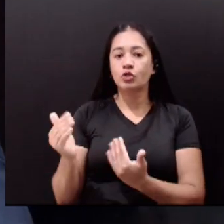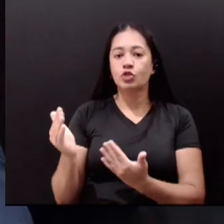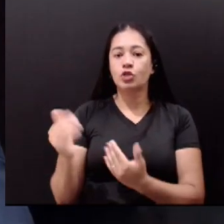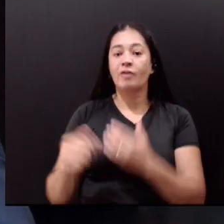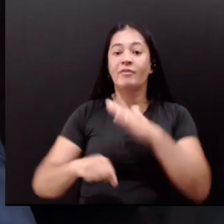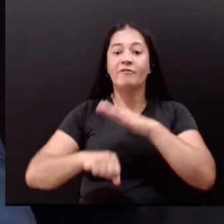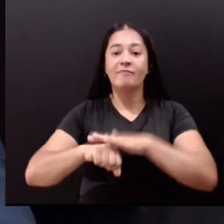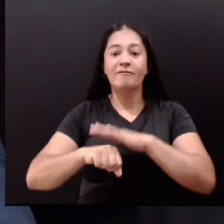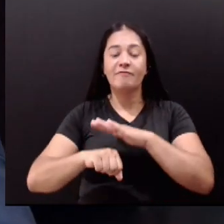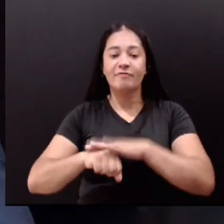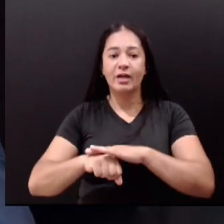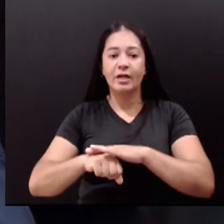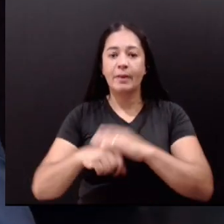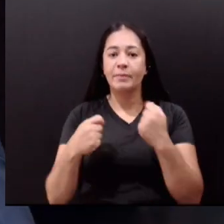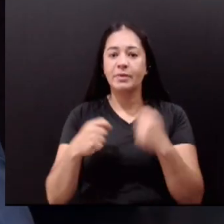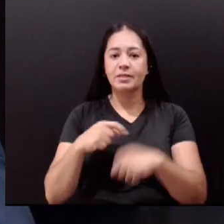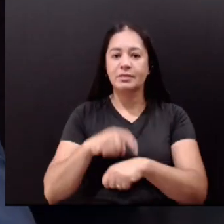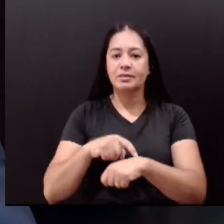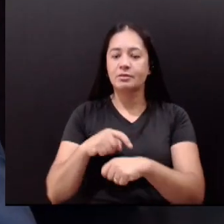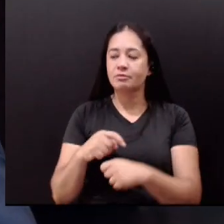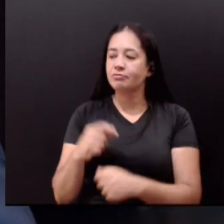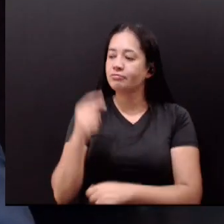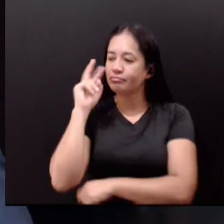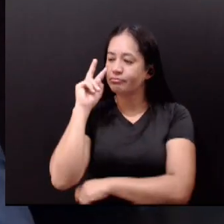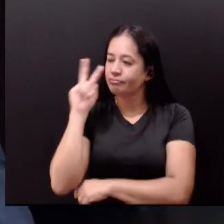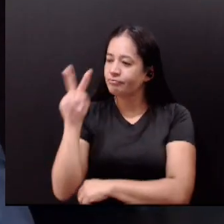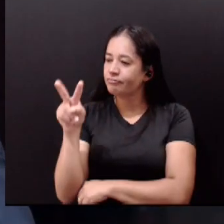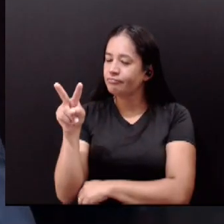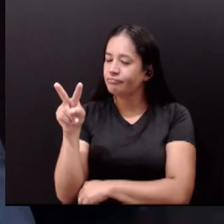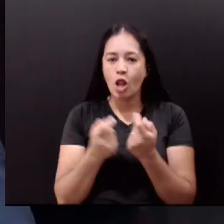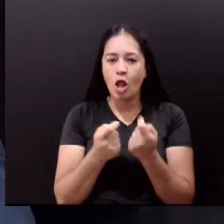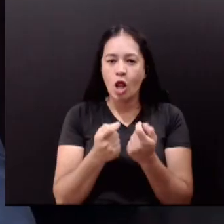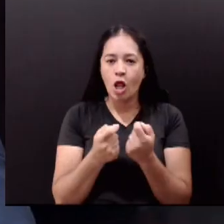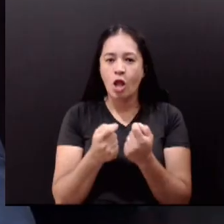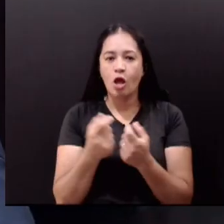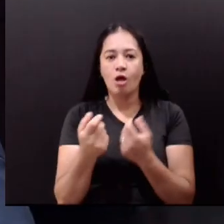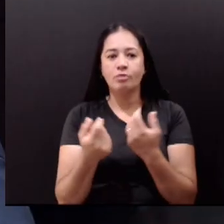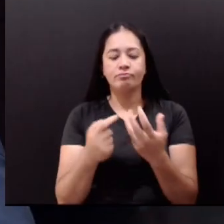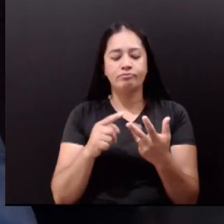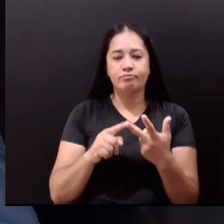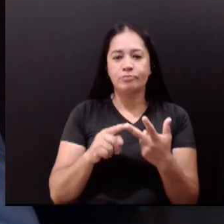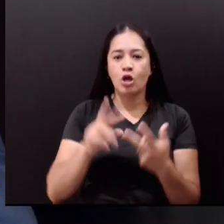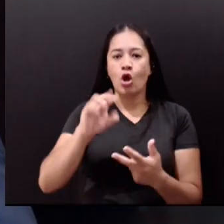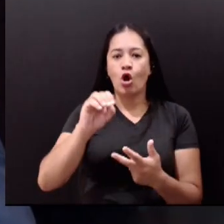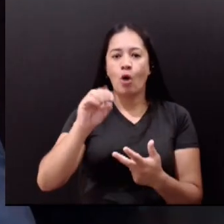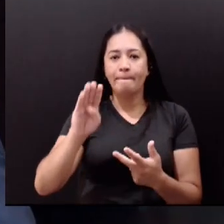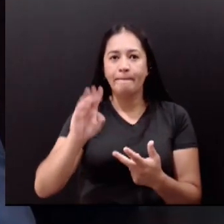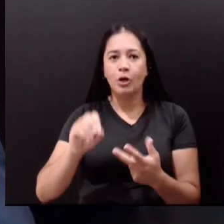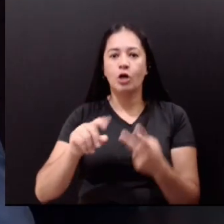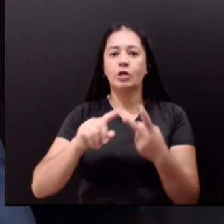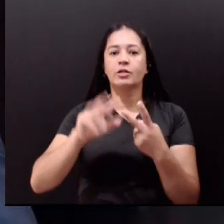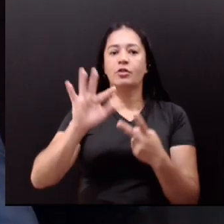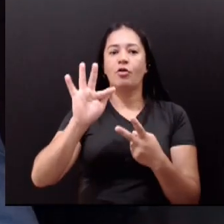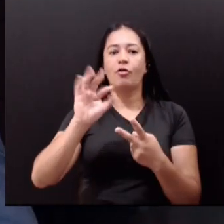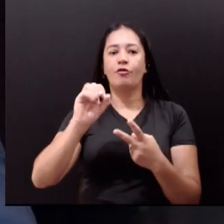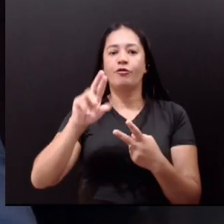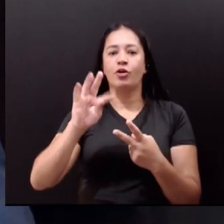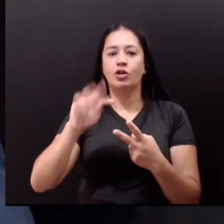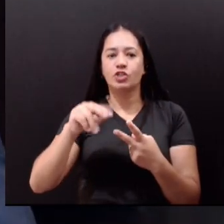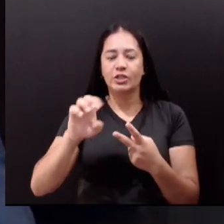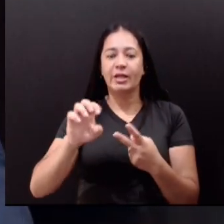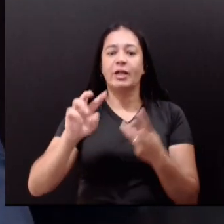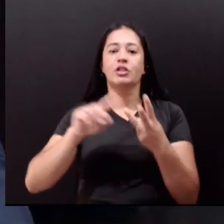alguns minutos para ver como funciona o Roblox, para ver como funciona o Fortnite, para ver como funciona o grupo do Instagram, agora